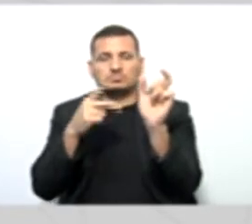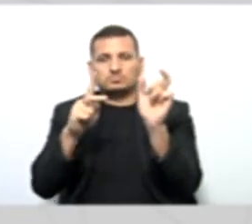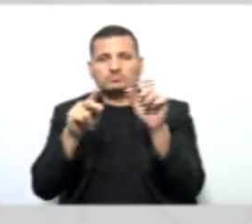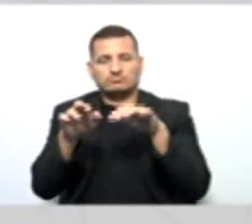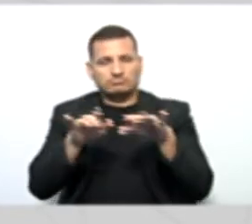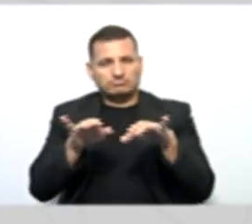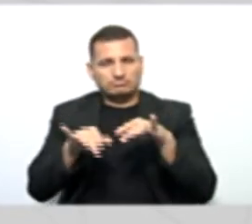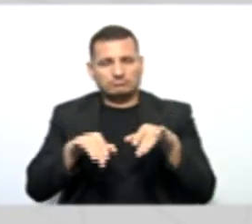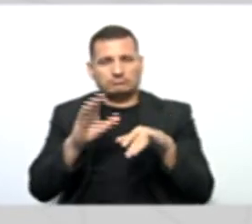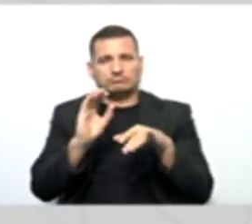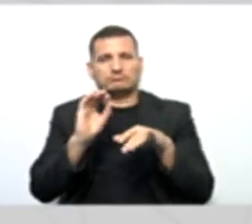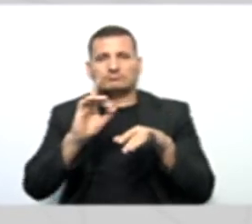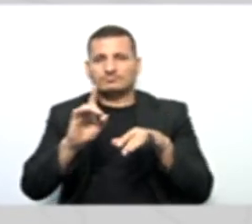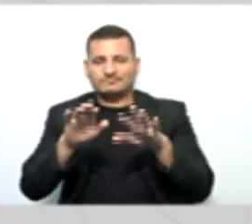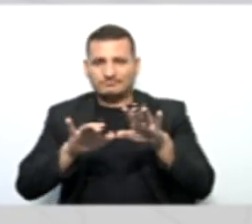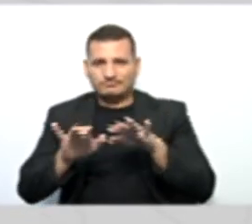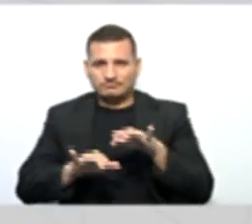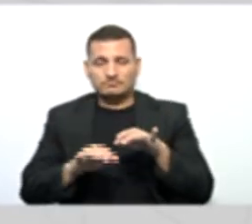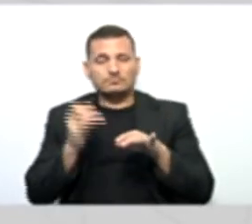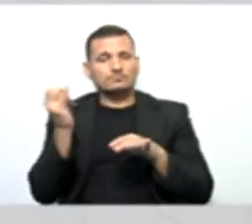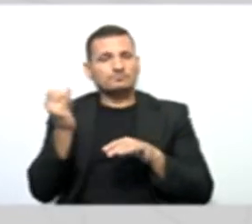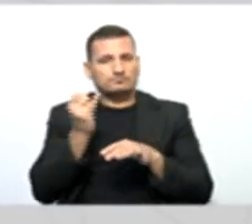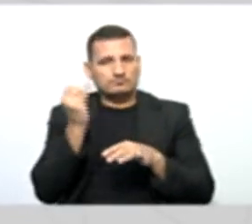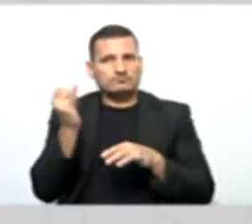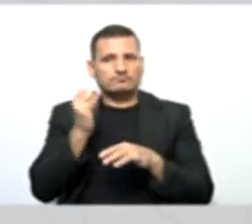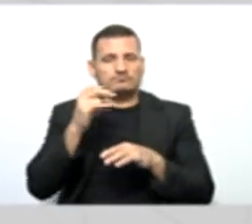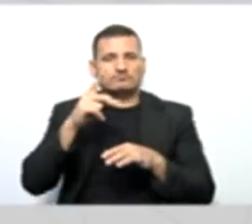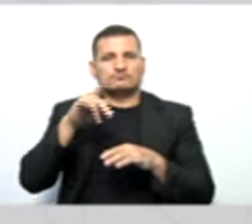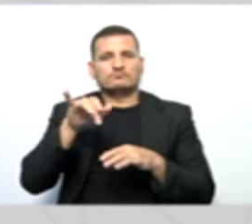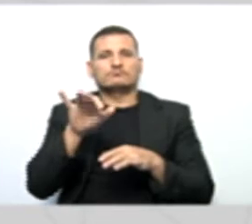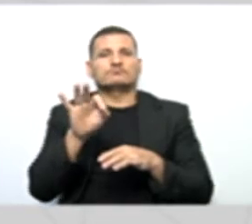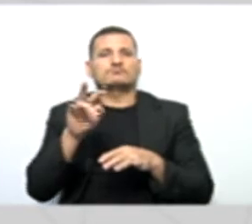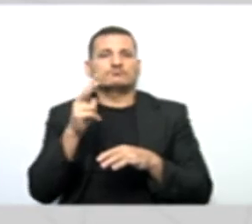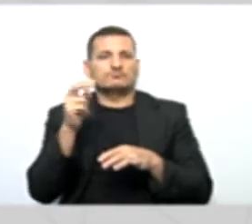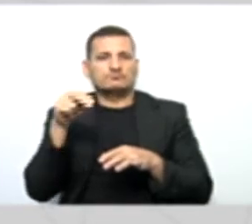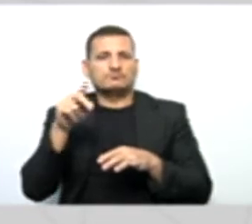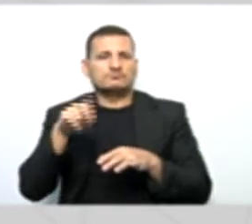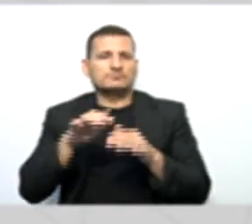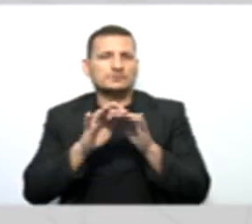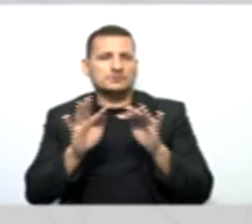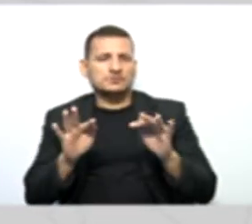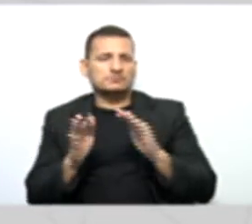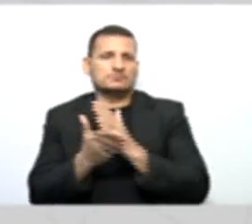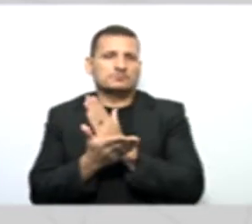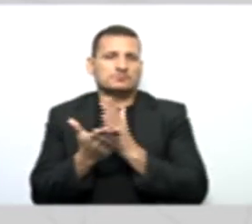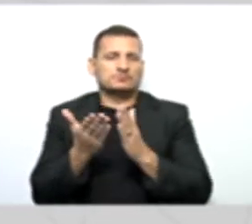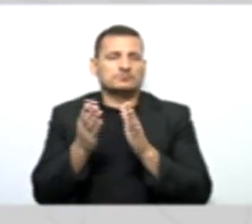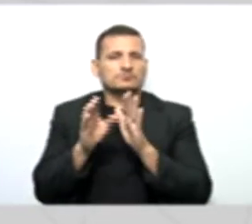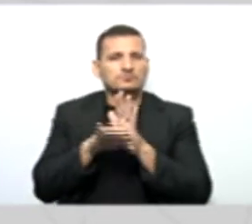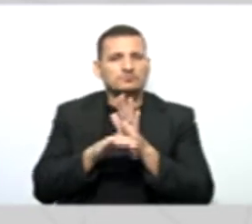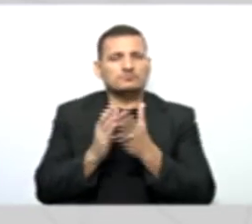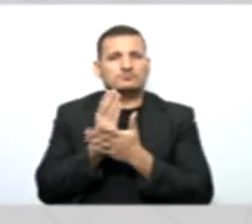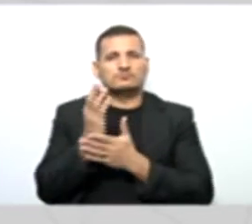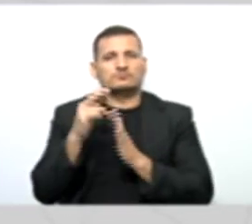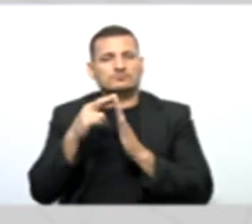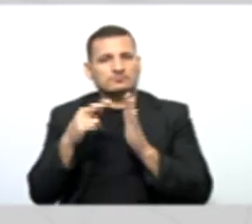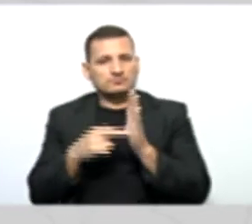seu código na linguagem de programação Python. Ela é mais simples em alguns conceitos sintáticos, algumas regras, padrões sintáticos